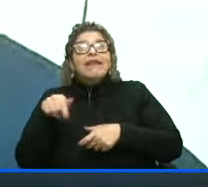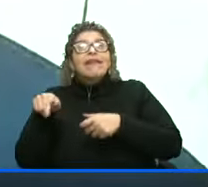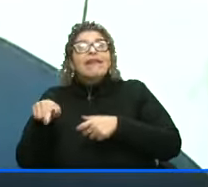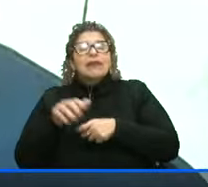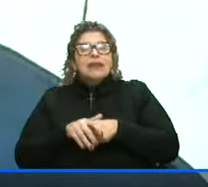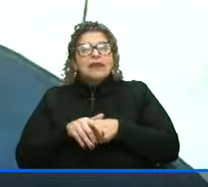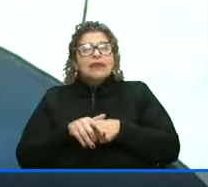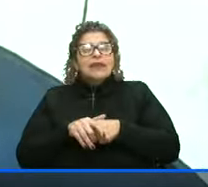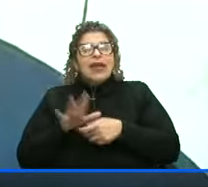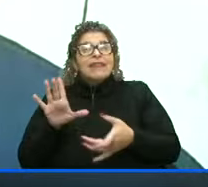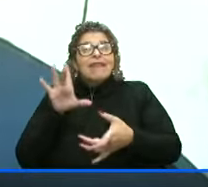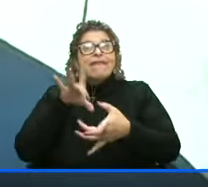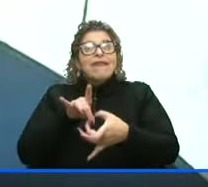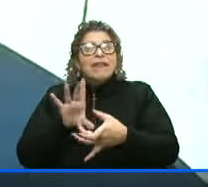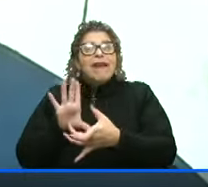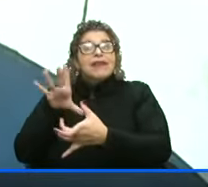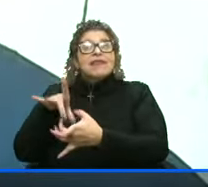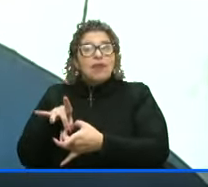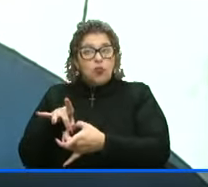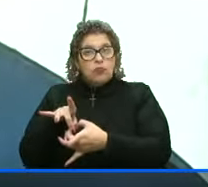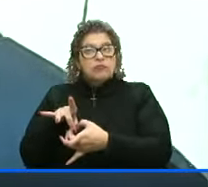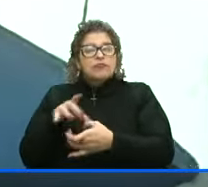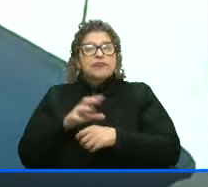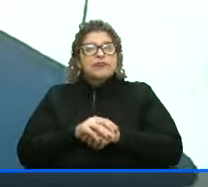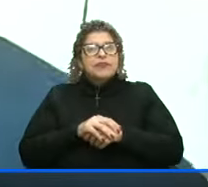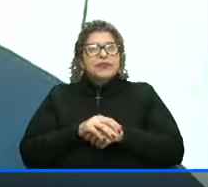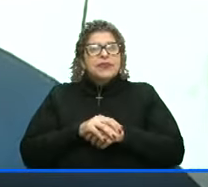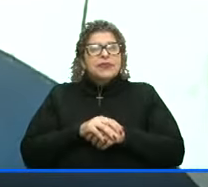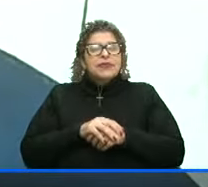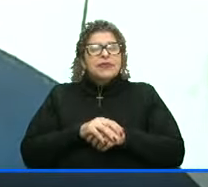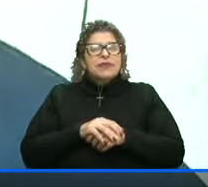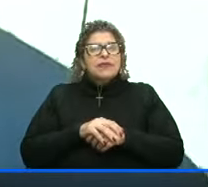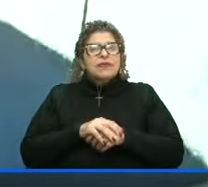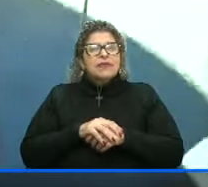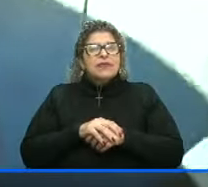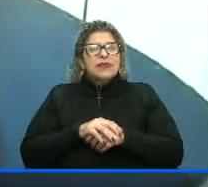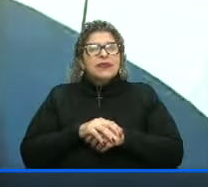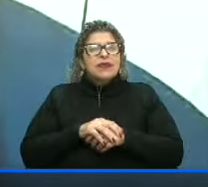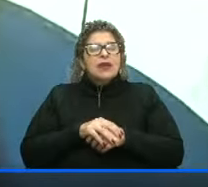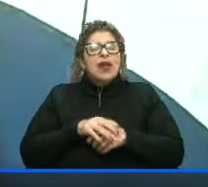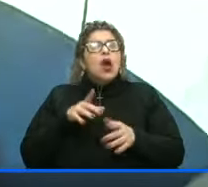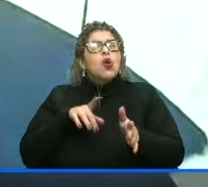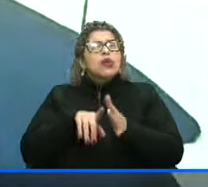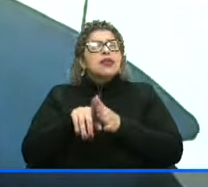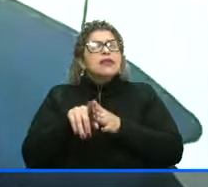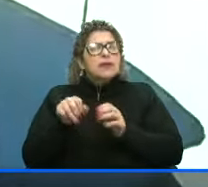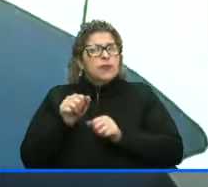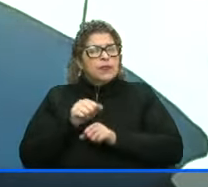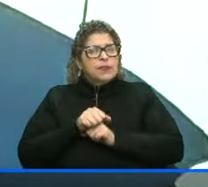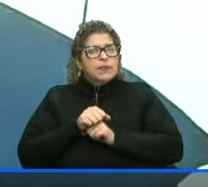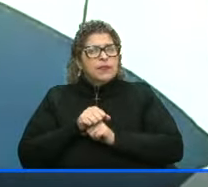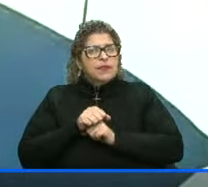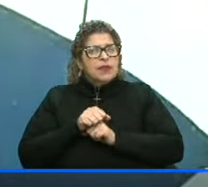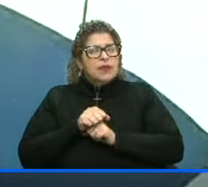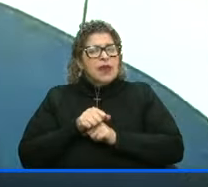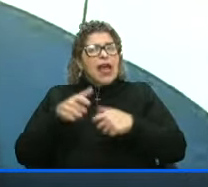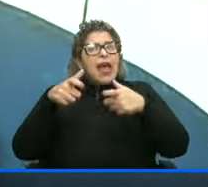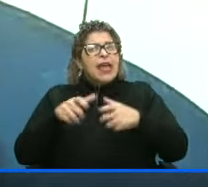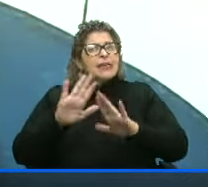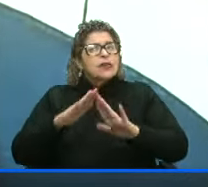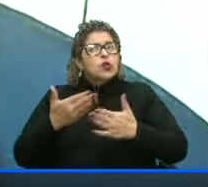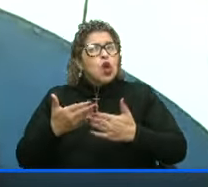este cruzamento. Aí depois nós temos que fazer a outra questão. Essa escola